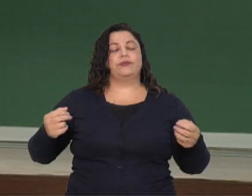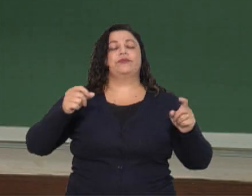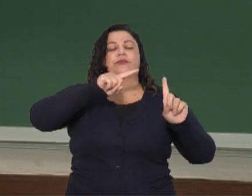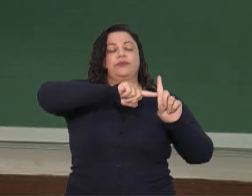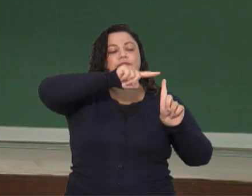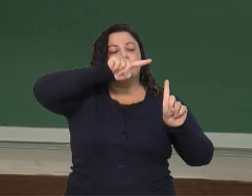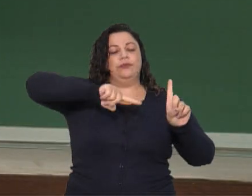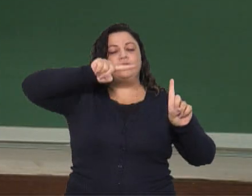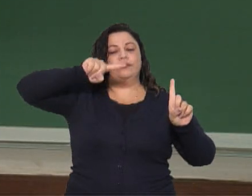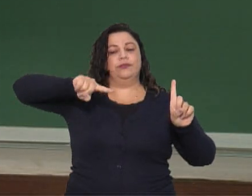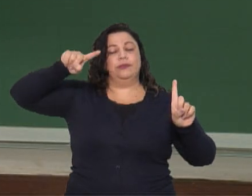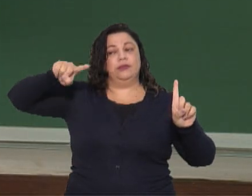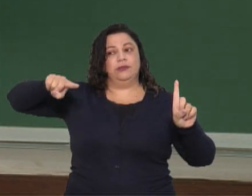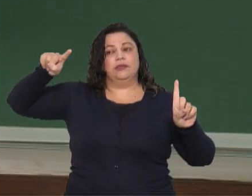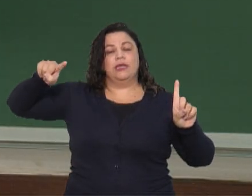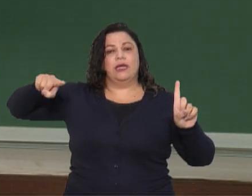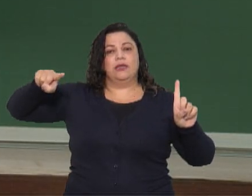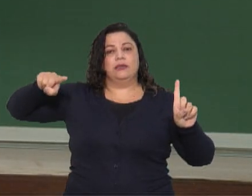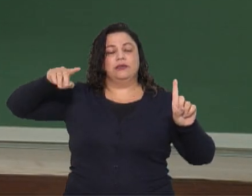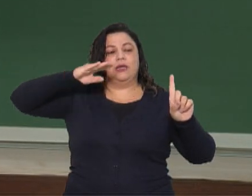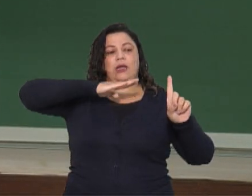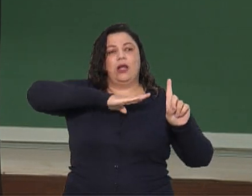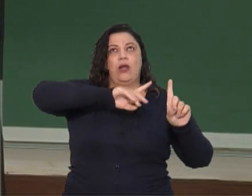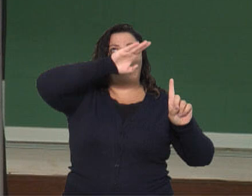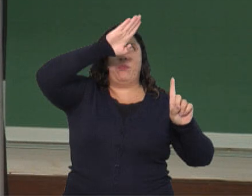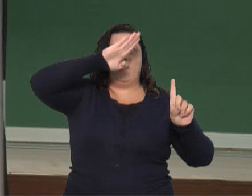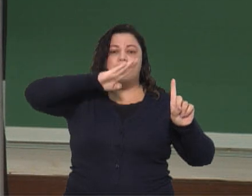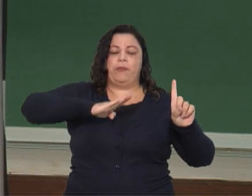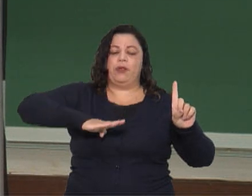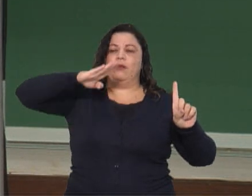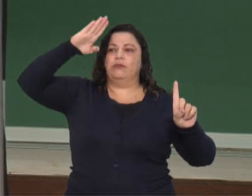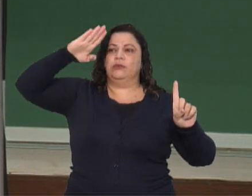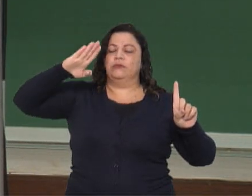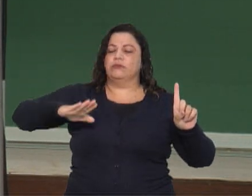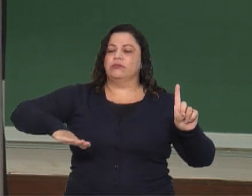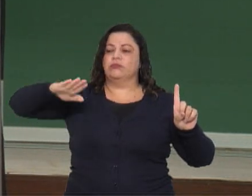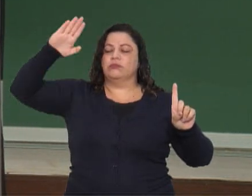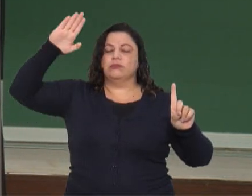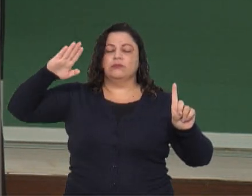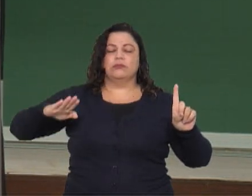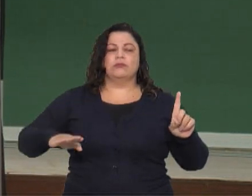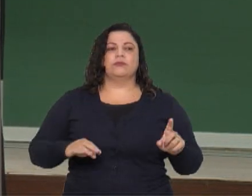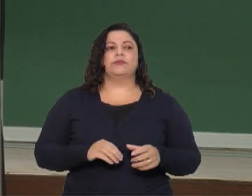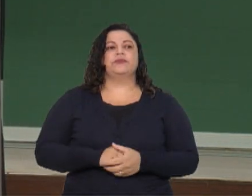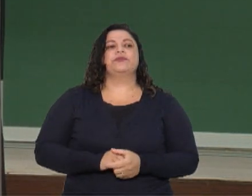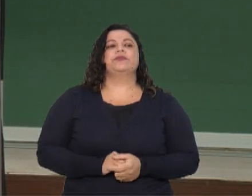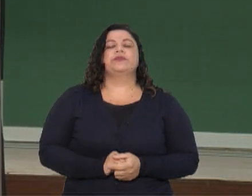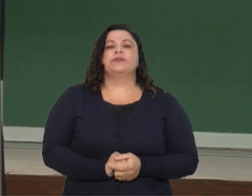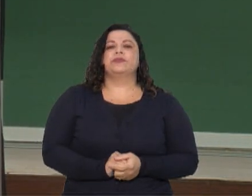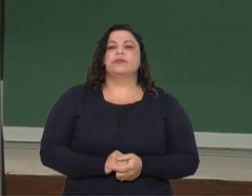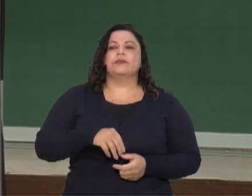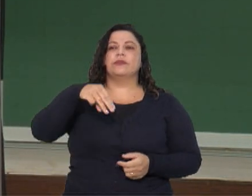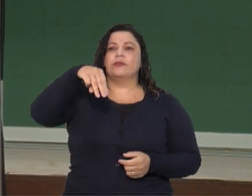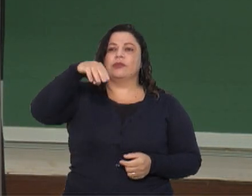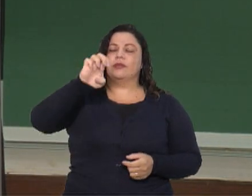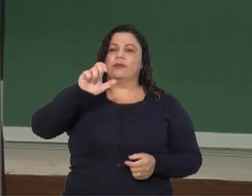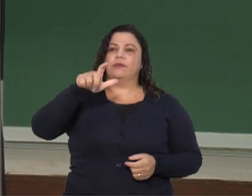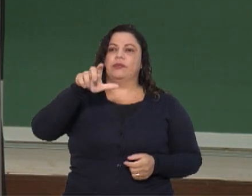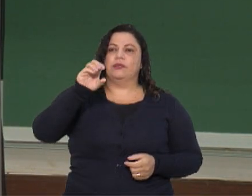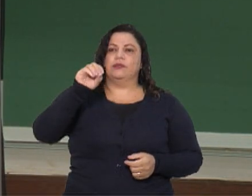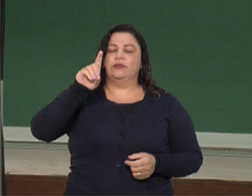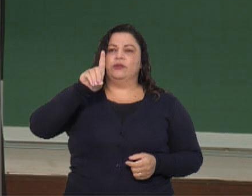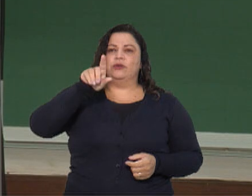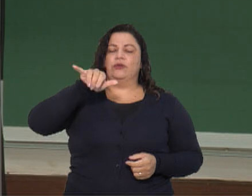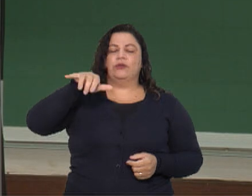musical. E assim, a melodia, ela é o ponto mais evidente da música.